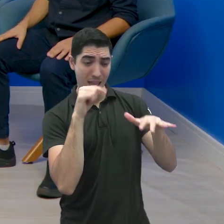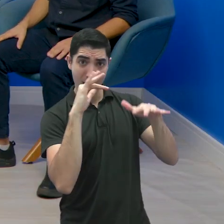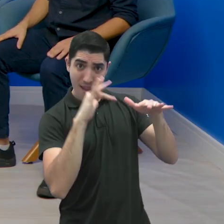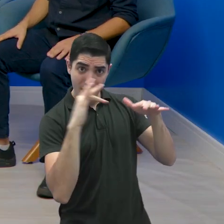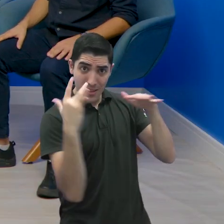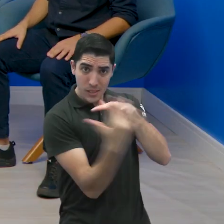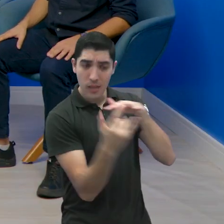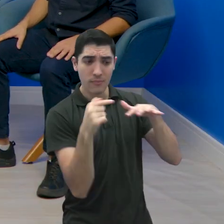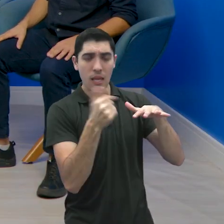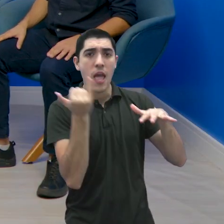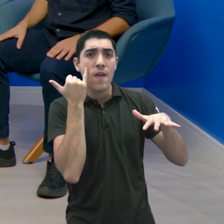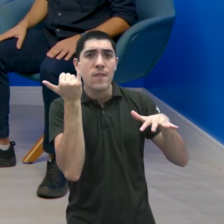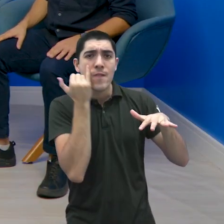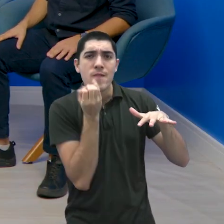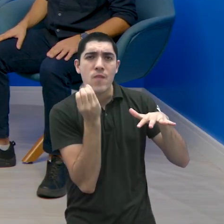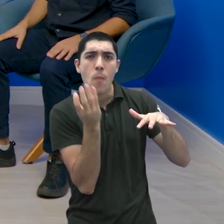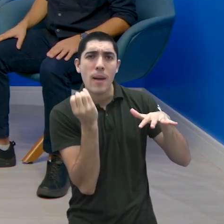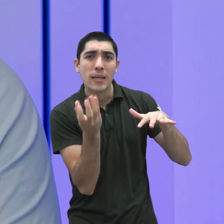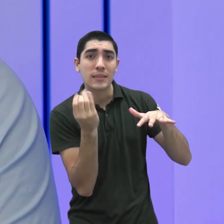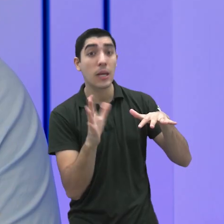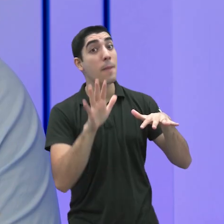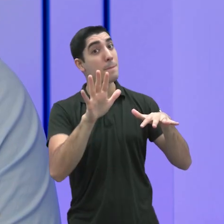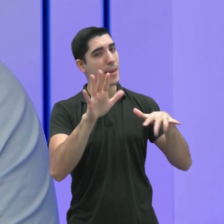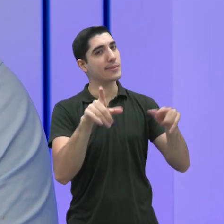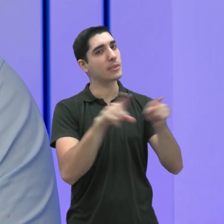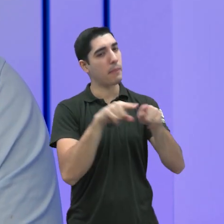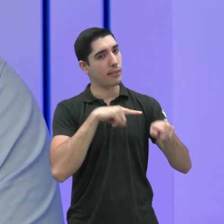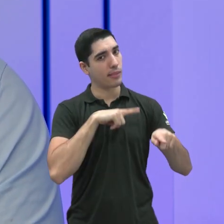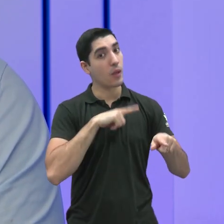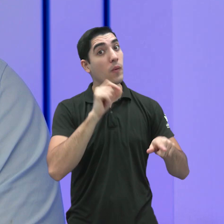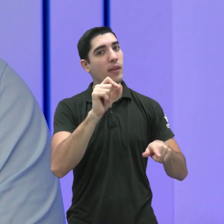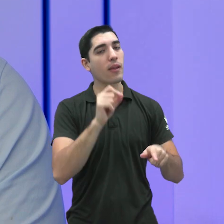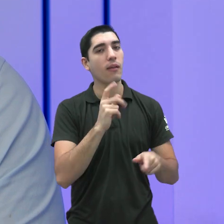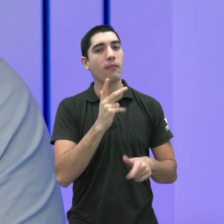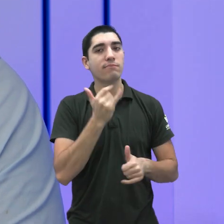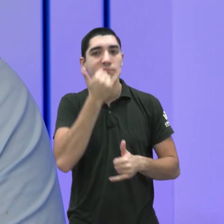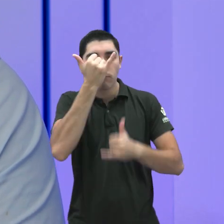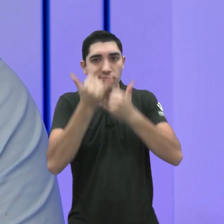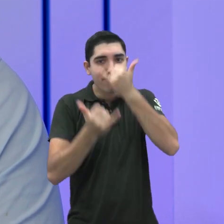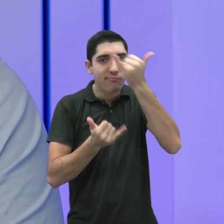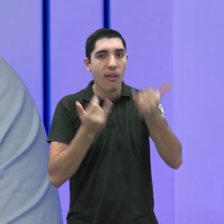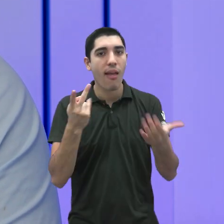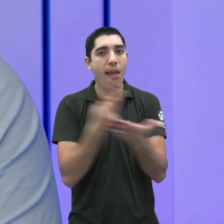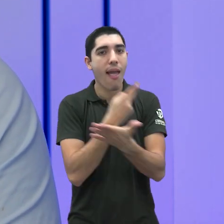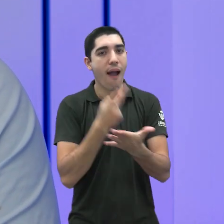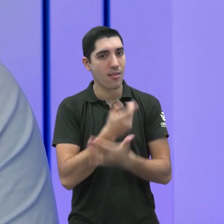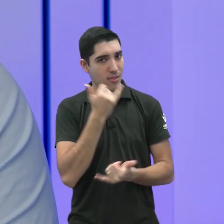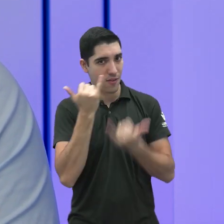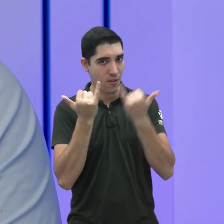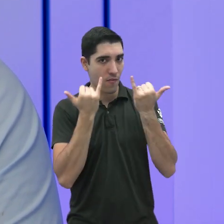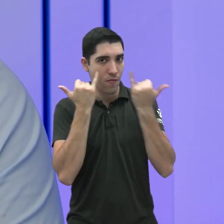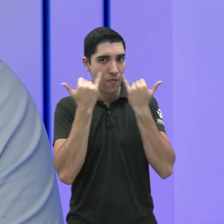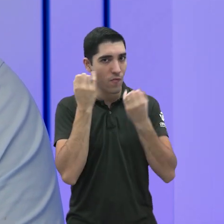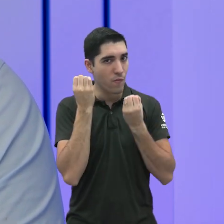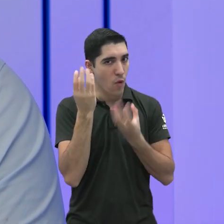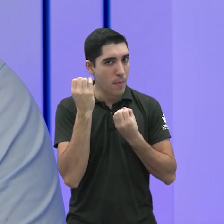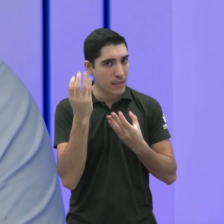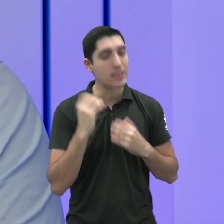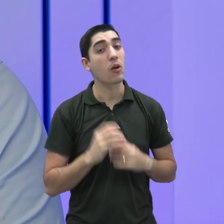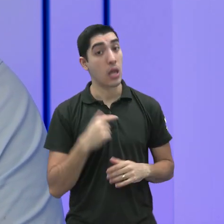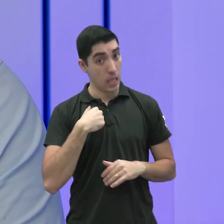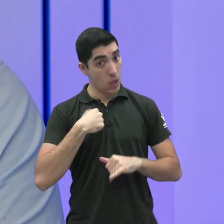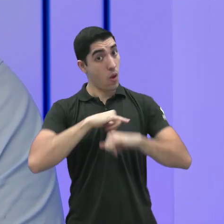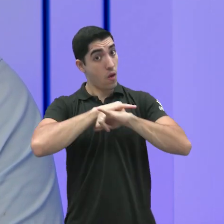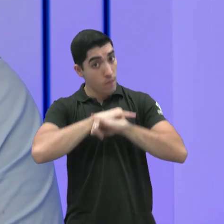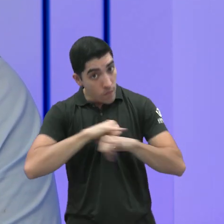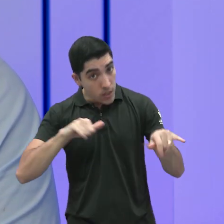A rede social hoje a gente vê que ela tem muita informação, mas ela também tem muita desinformação. E aí eu